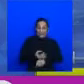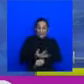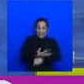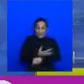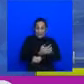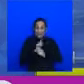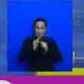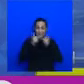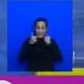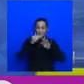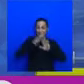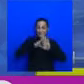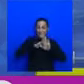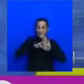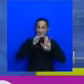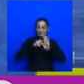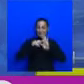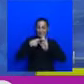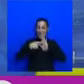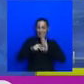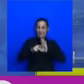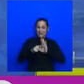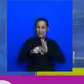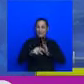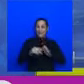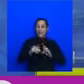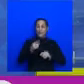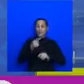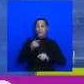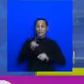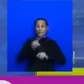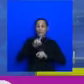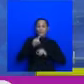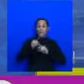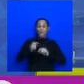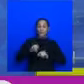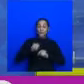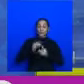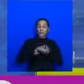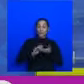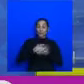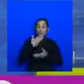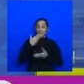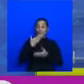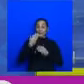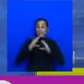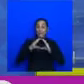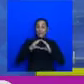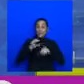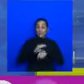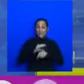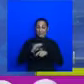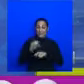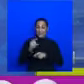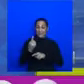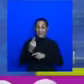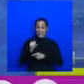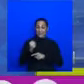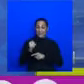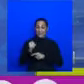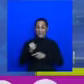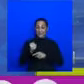emoção da sorte batendo na sua aposta. O 15º e último número da Loto Fácil. Bola cinza, número 18.